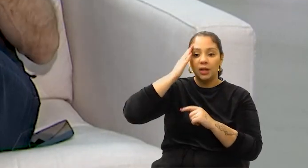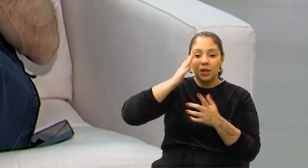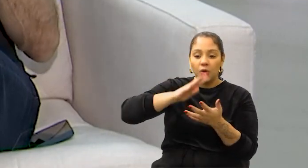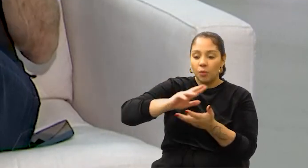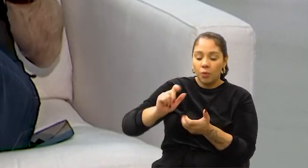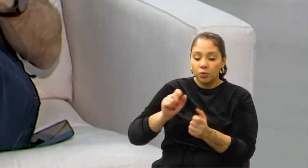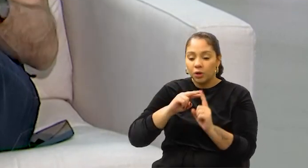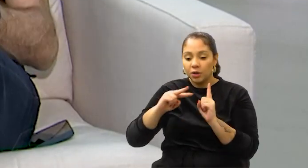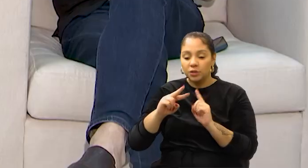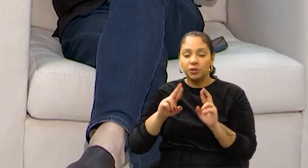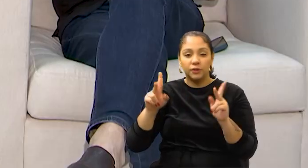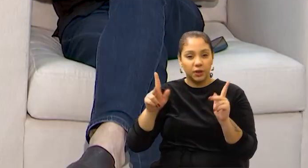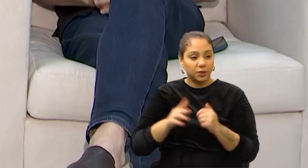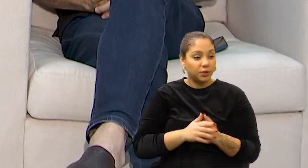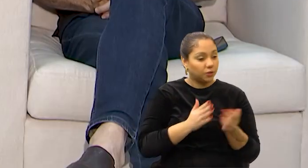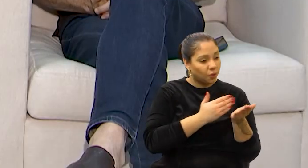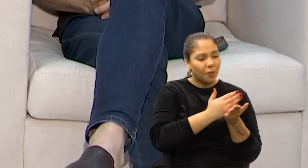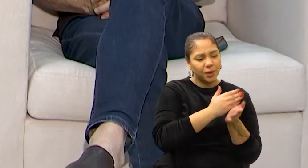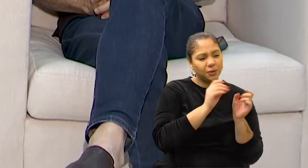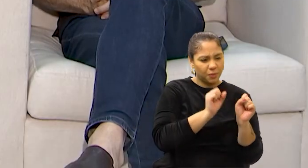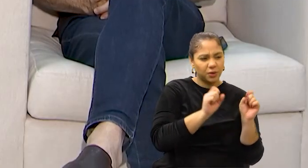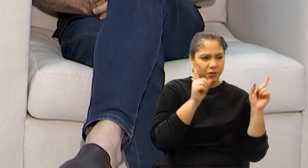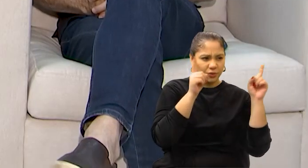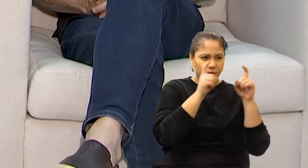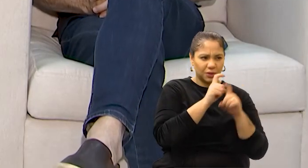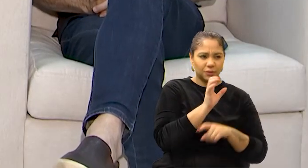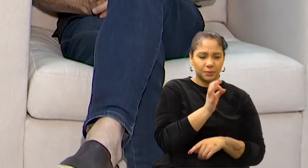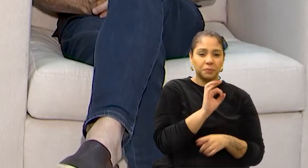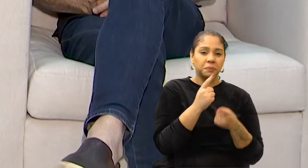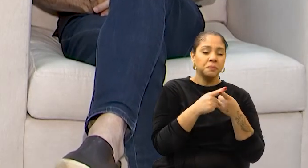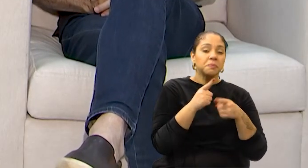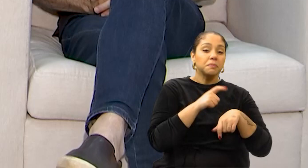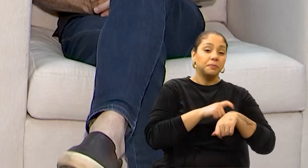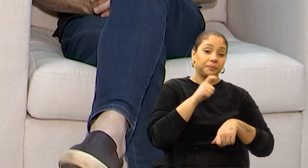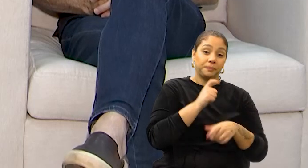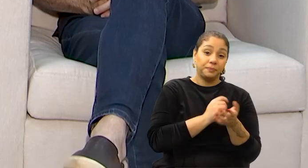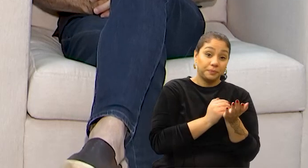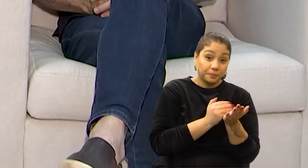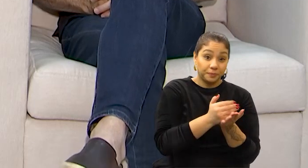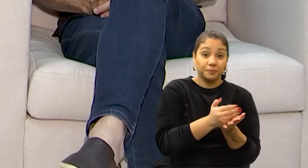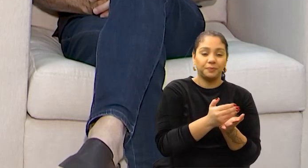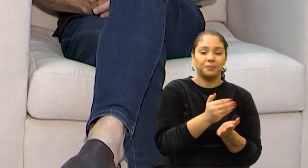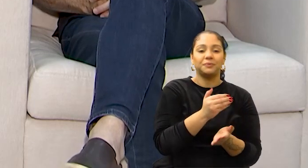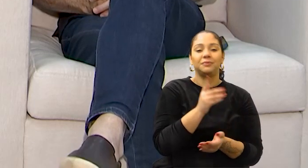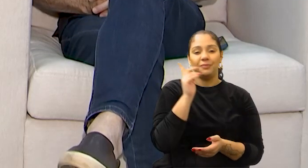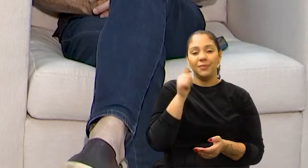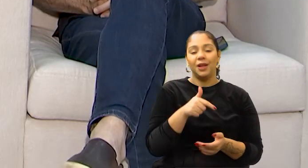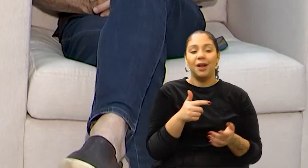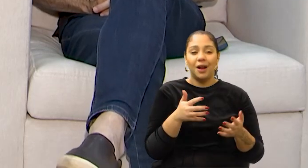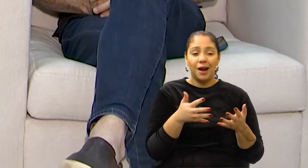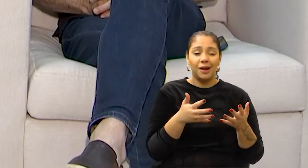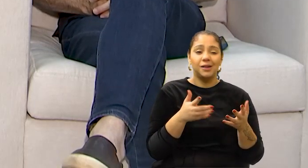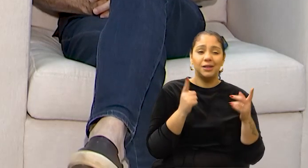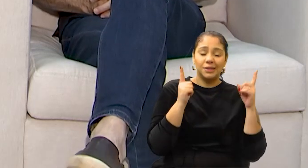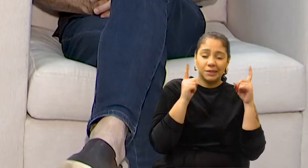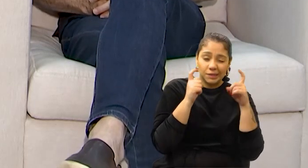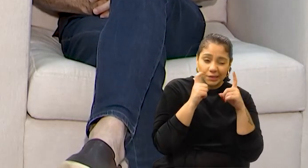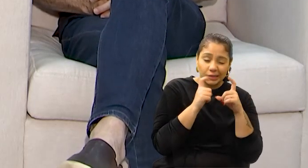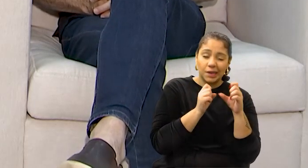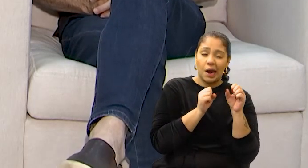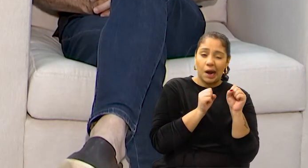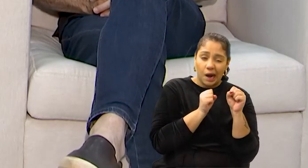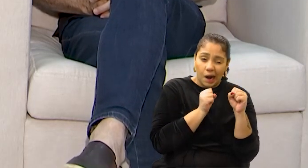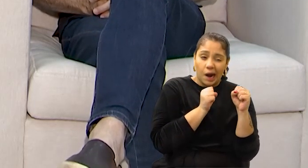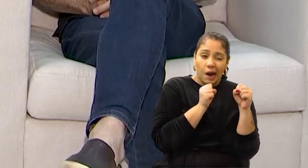essa capacidade de interpretar o mundo com outros olhos no começo pode ser um pouco mais difícil né porque tudo que vai começar na vida a gente vai estar um pouco